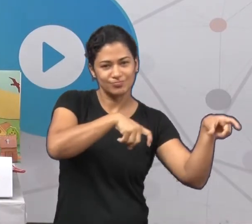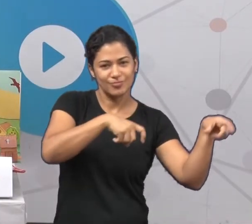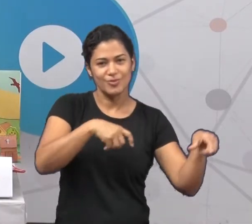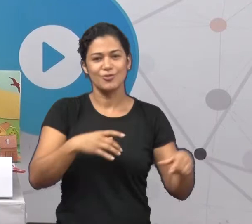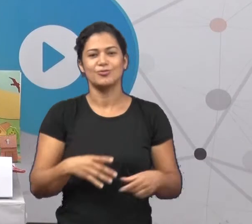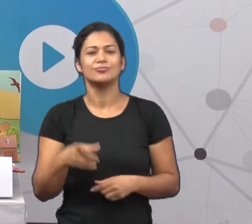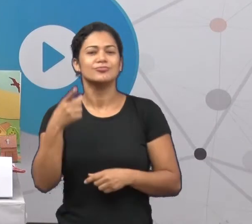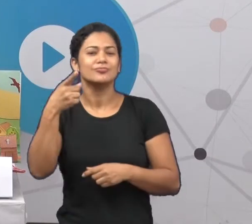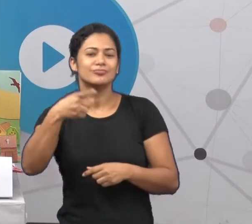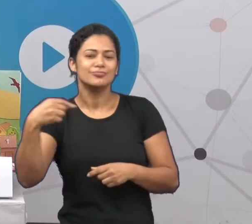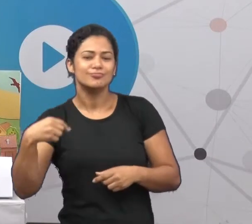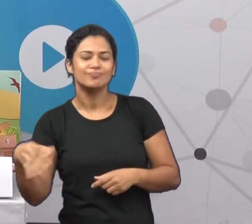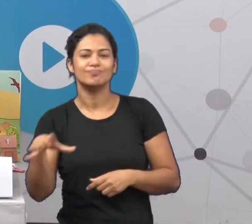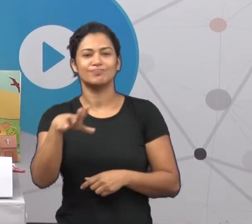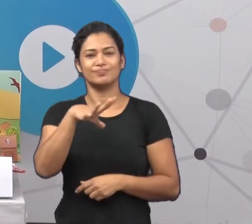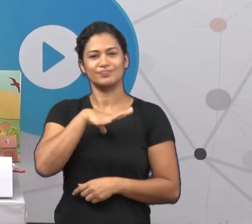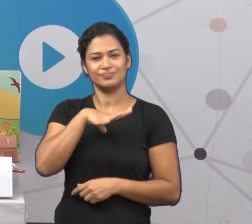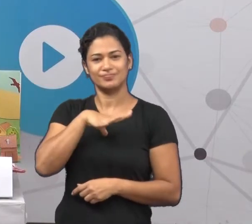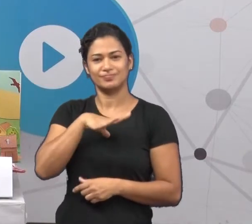e o Rato da Cidade.